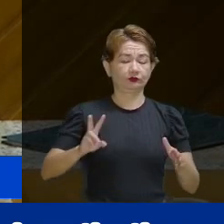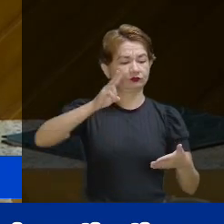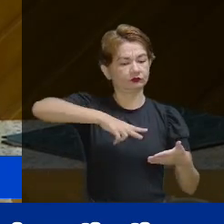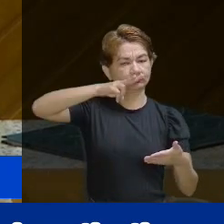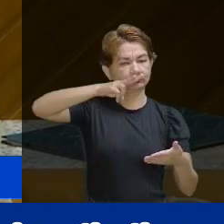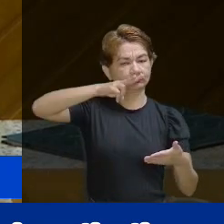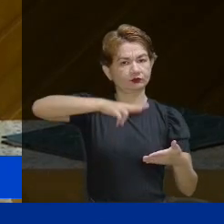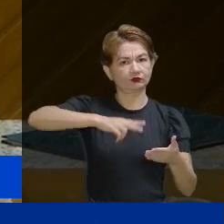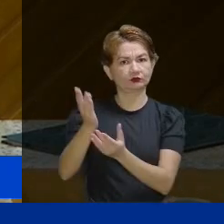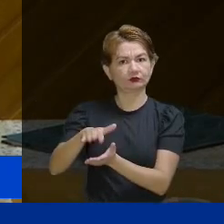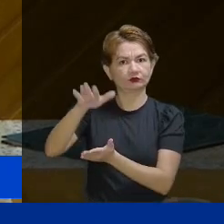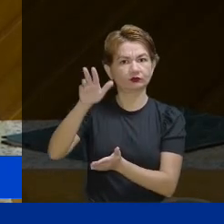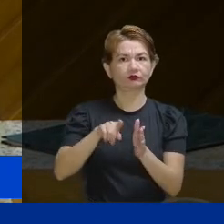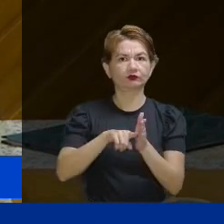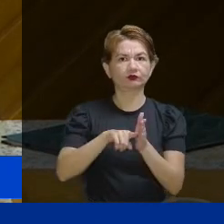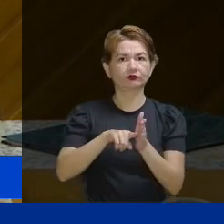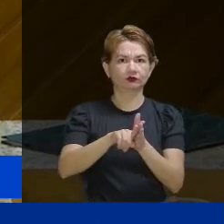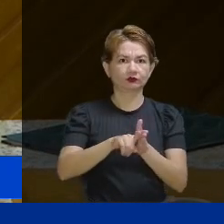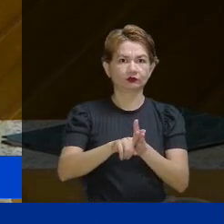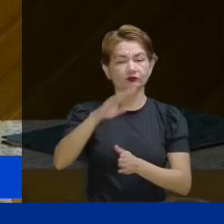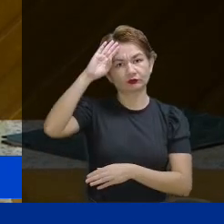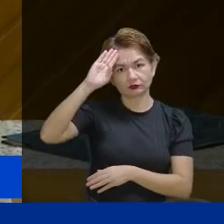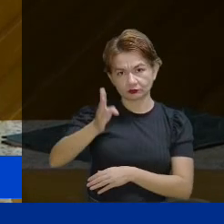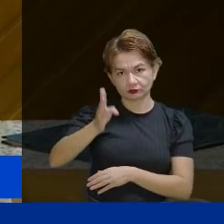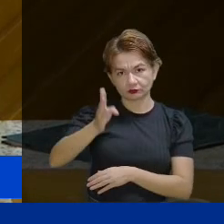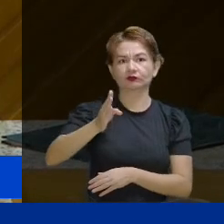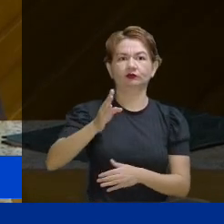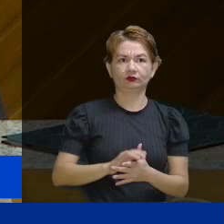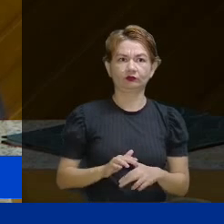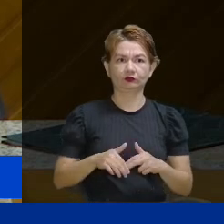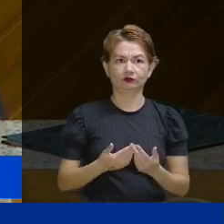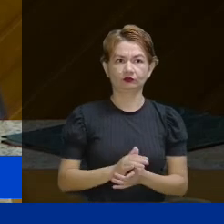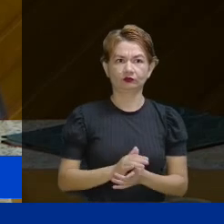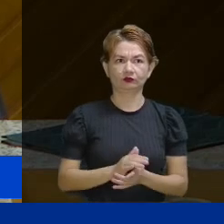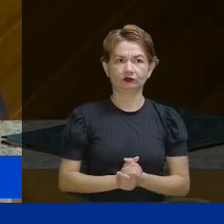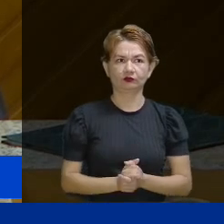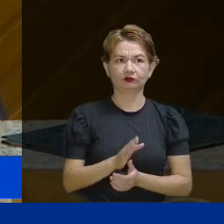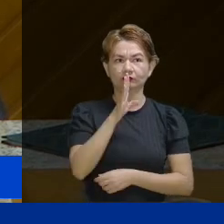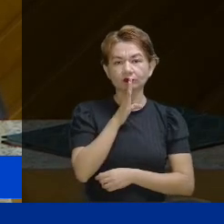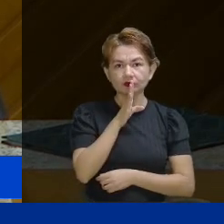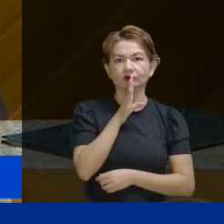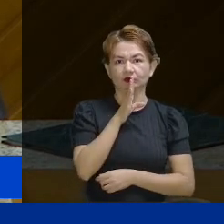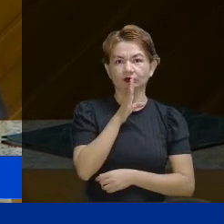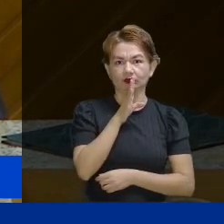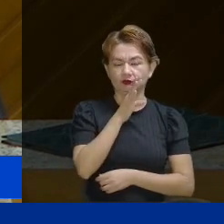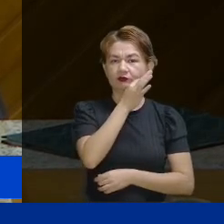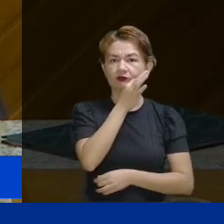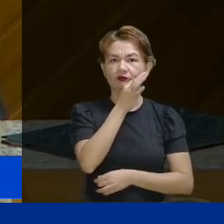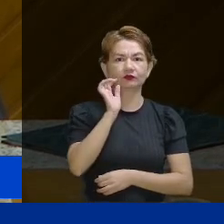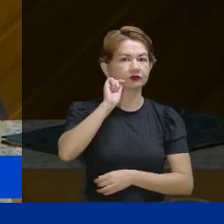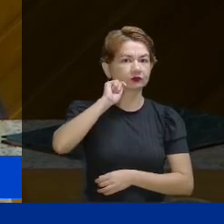processos investigativos, sobretudo diante do levantamento do sigilo, isso está